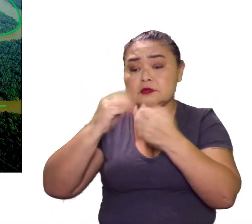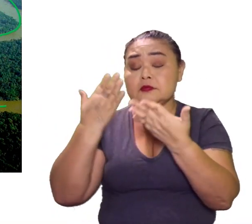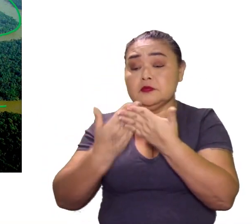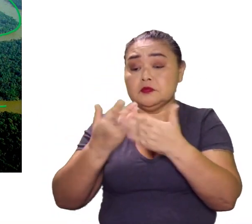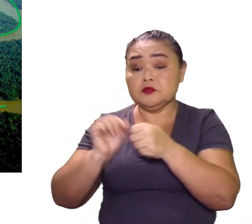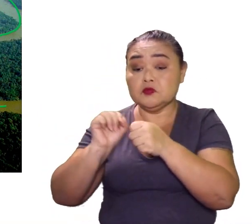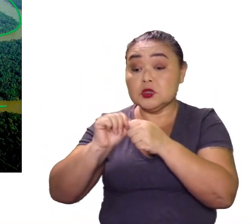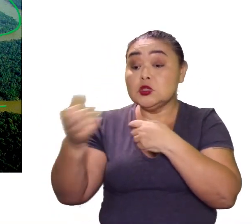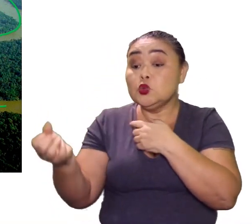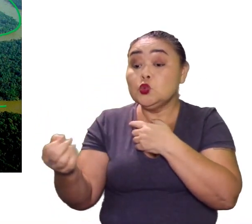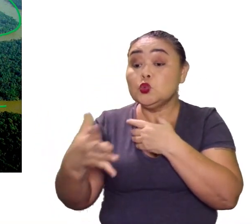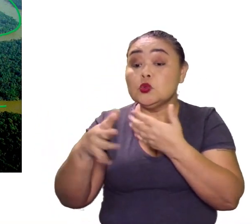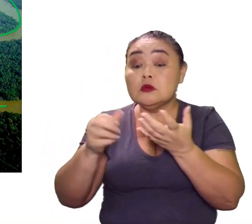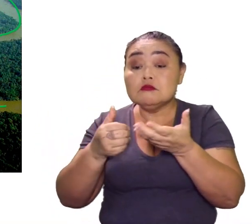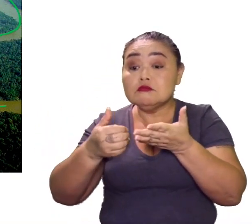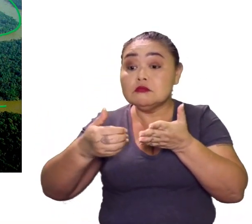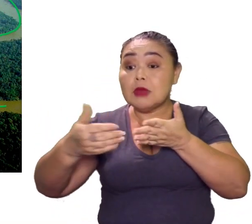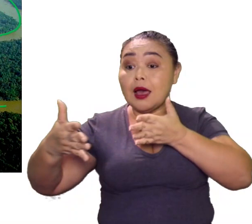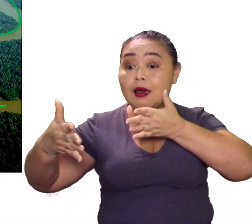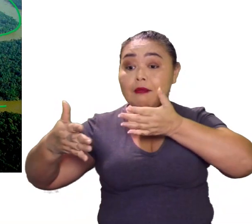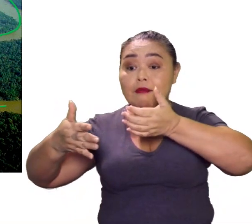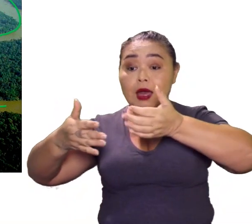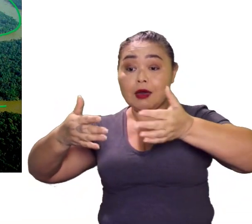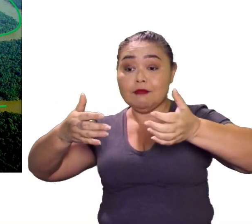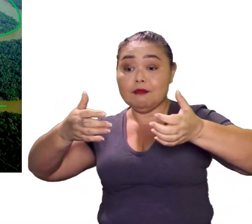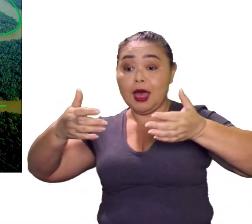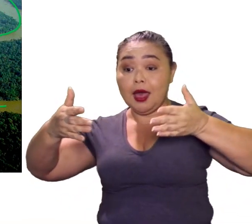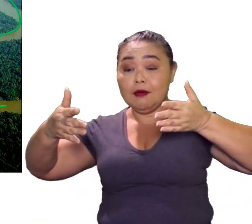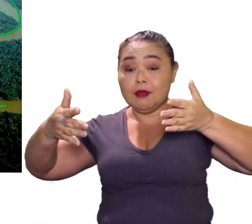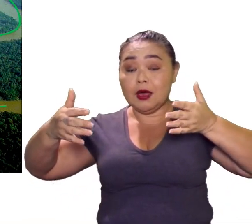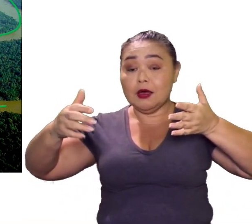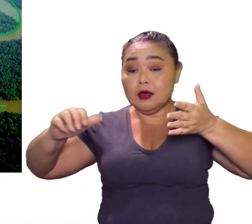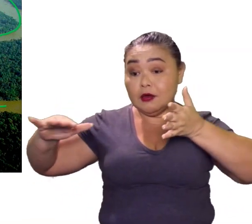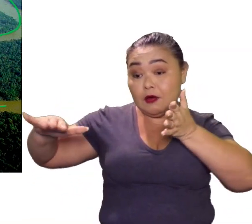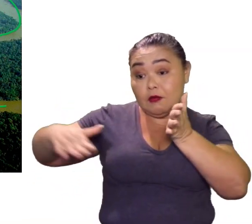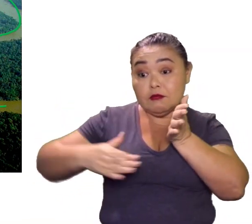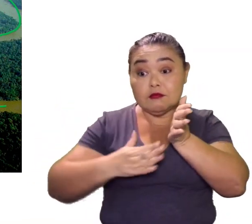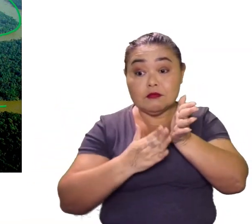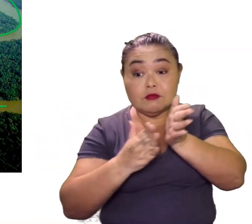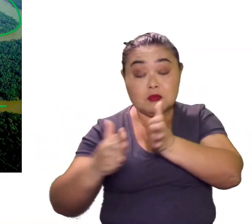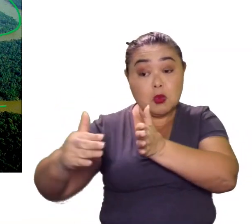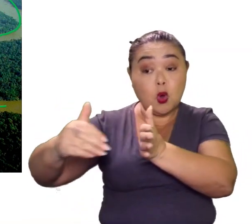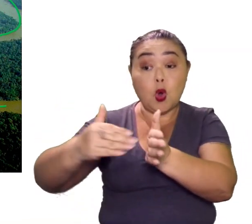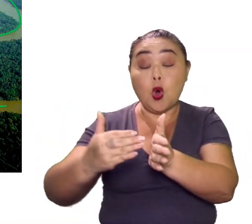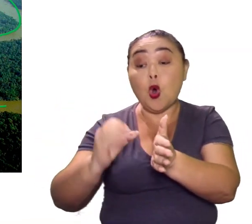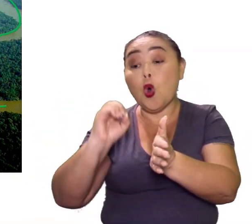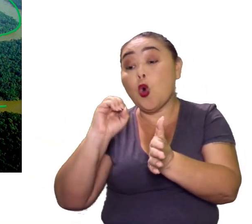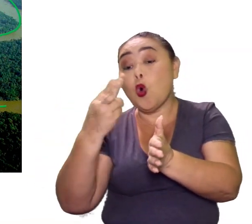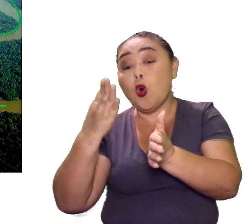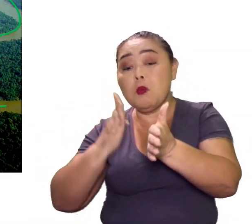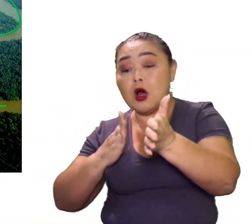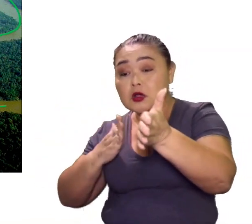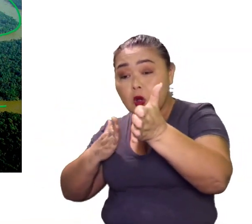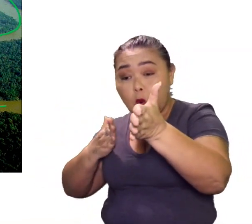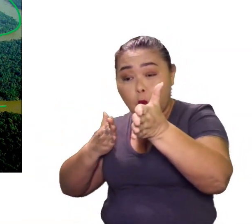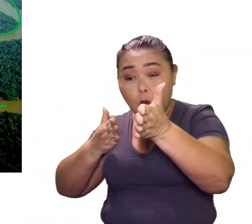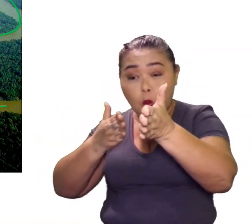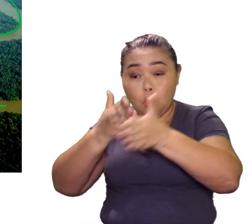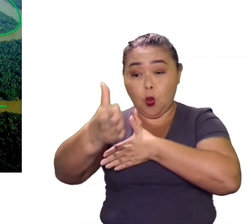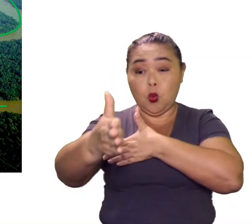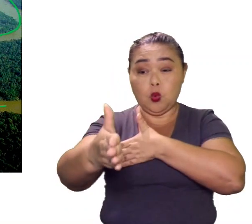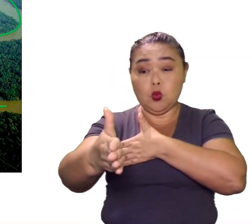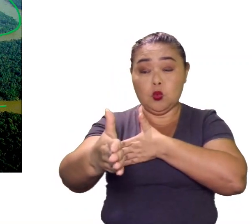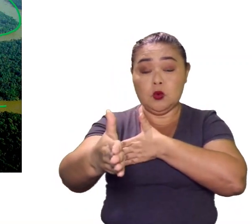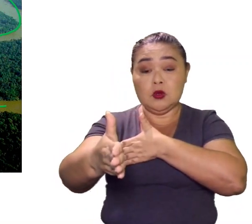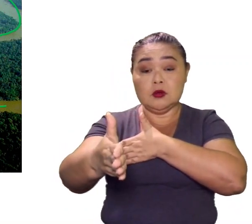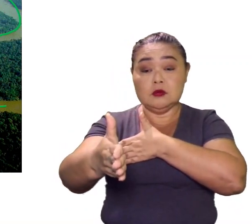rio ser novo, ele vai transformando a paisagem. Pode haver muitos meandros, ou ele pode cortar essa paisagem e se tornar